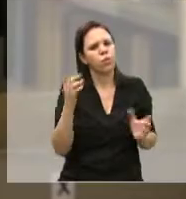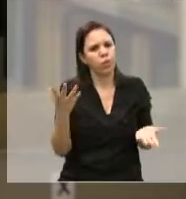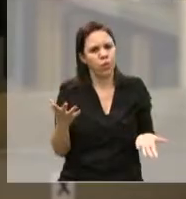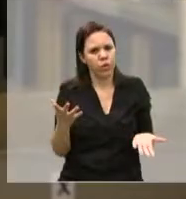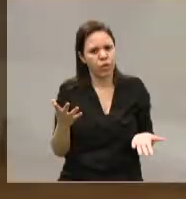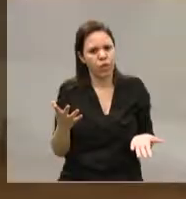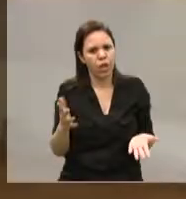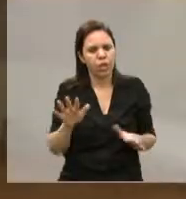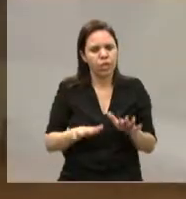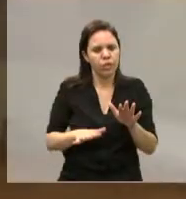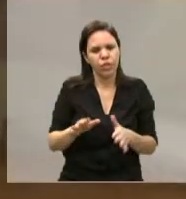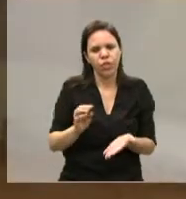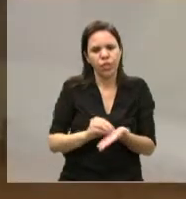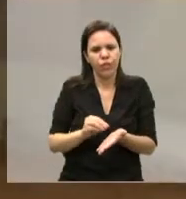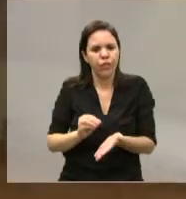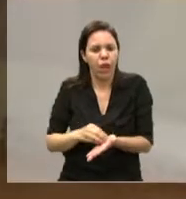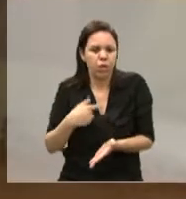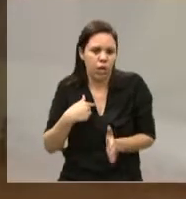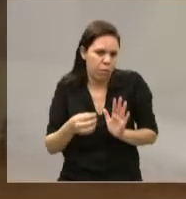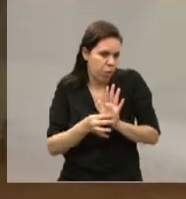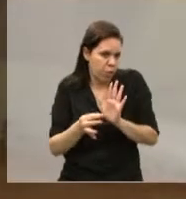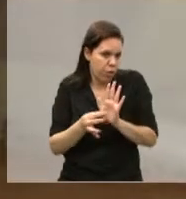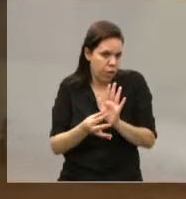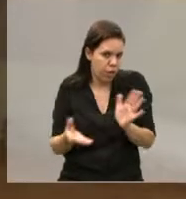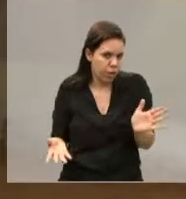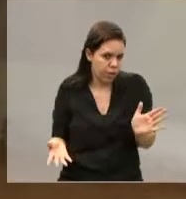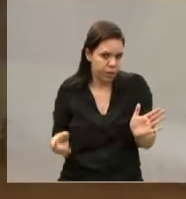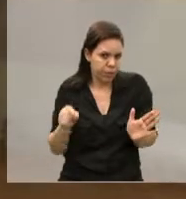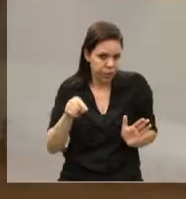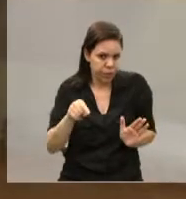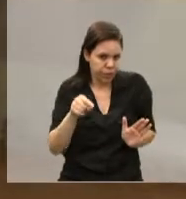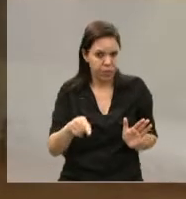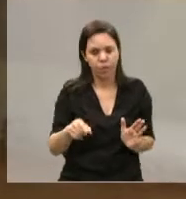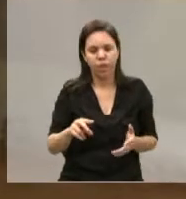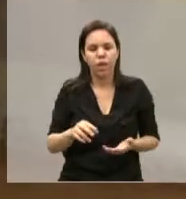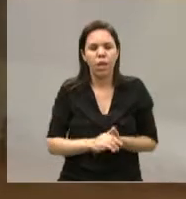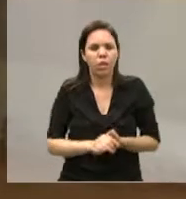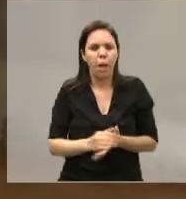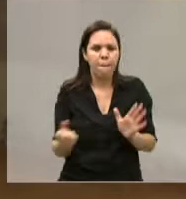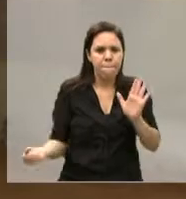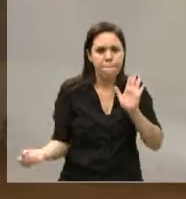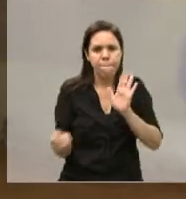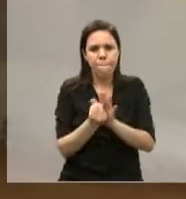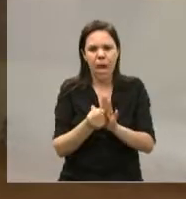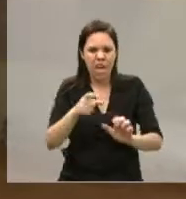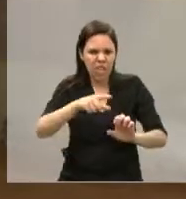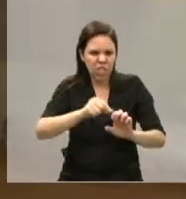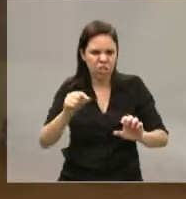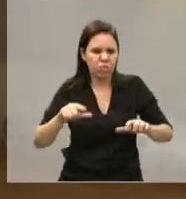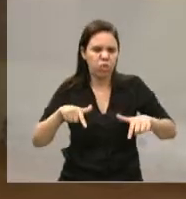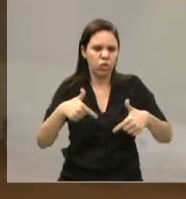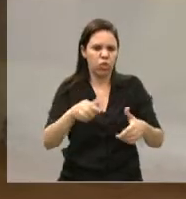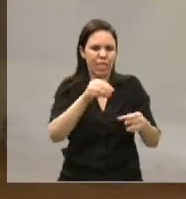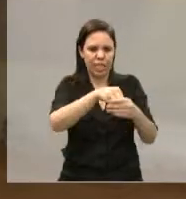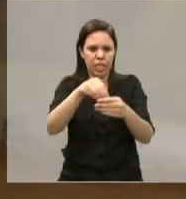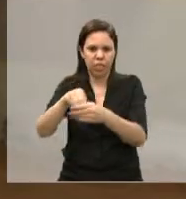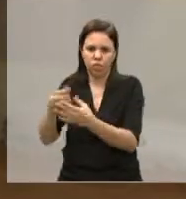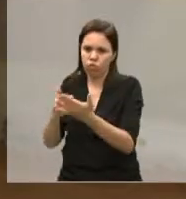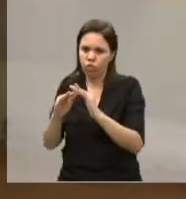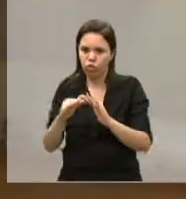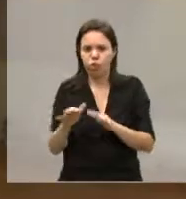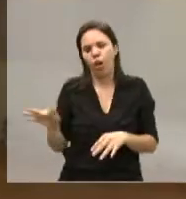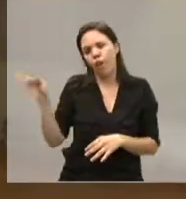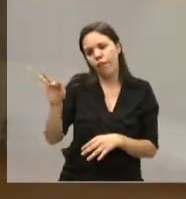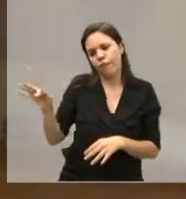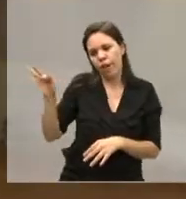que falta, na minha opinião, é esse DNA empreendedor dentro das escolas, dentro das